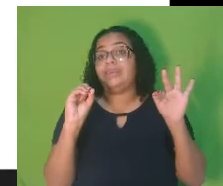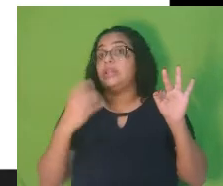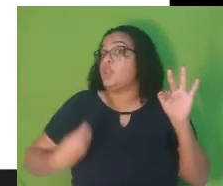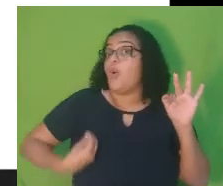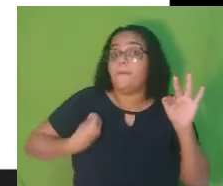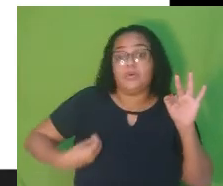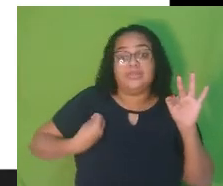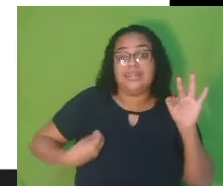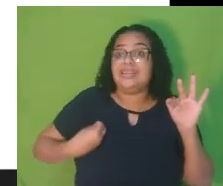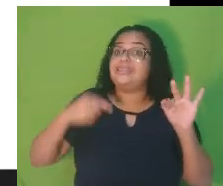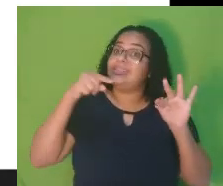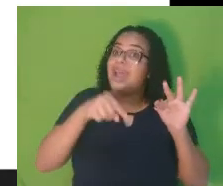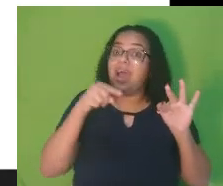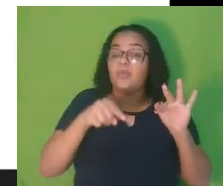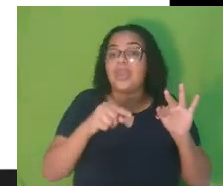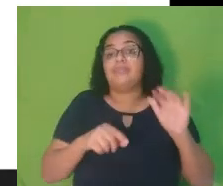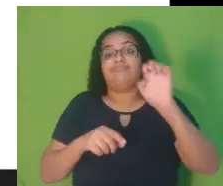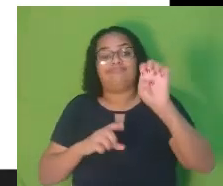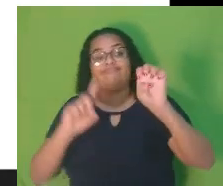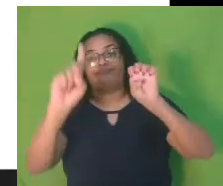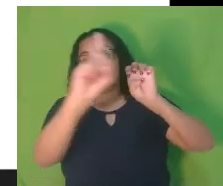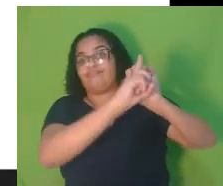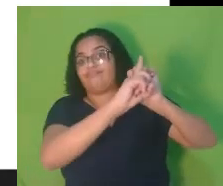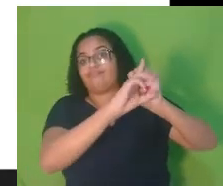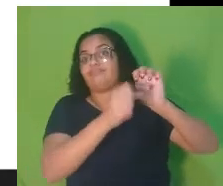não pertence ao domínio da função.